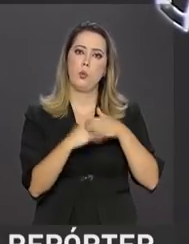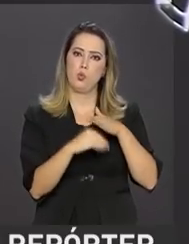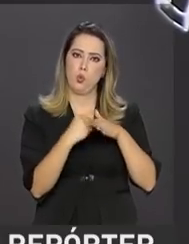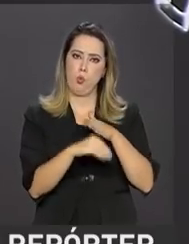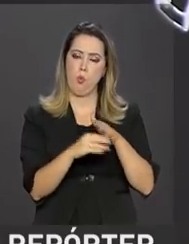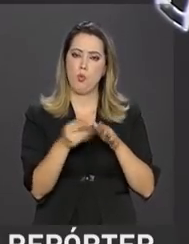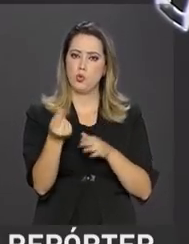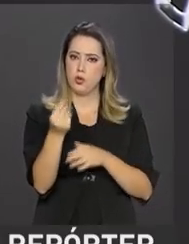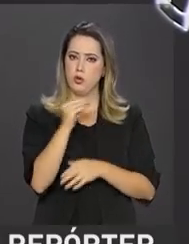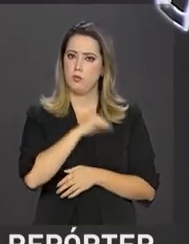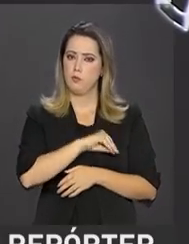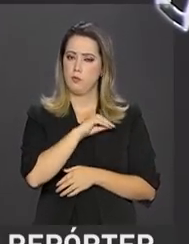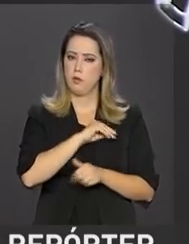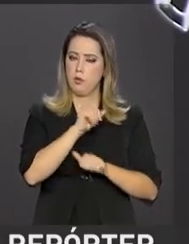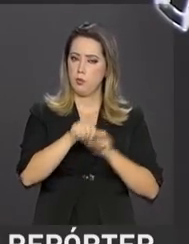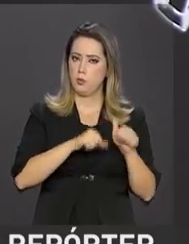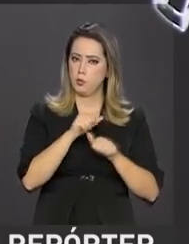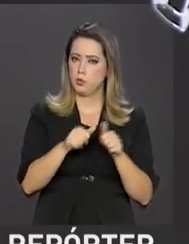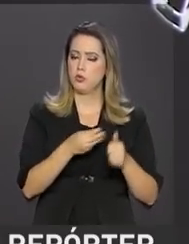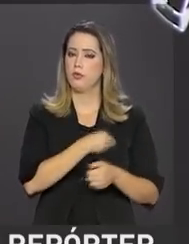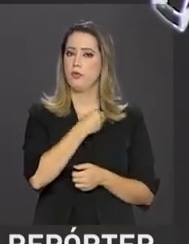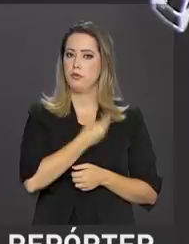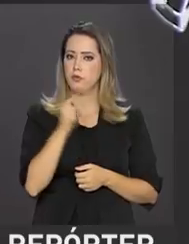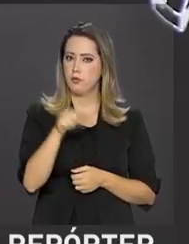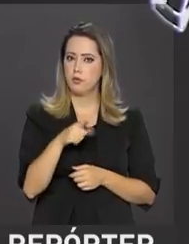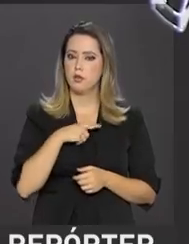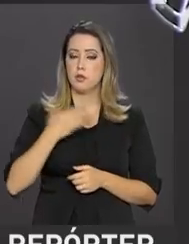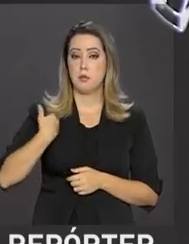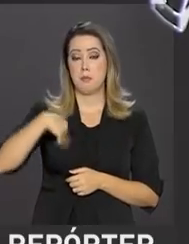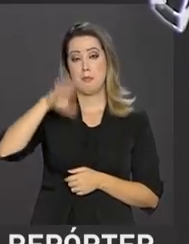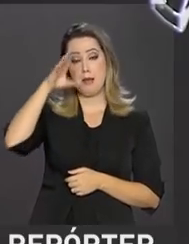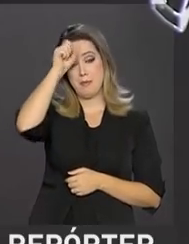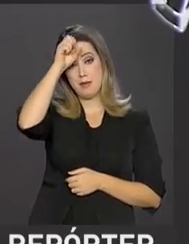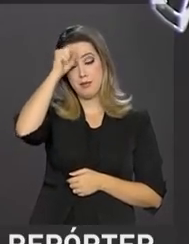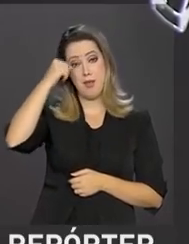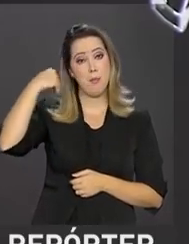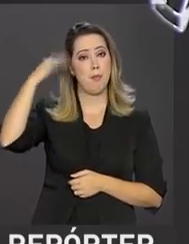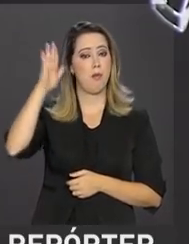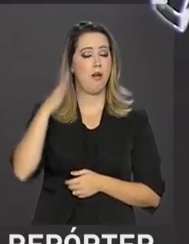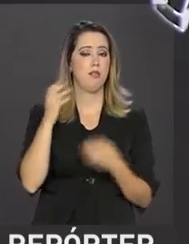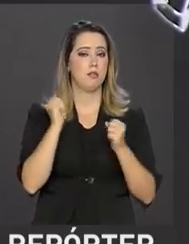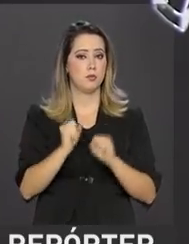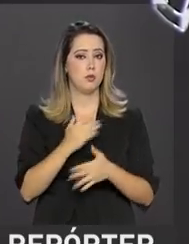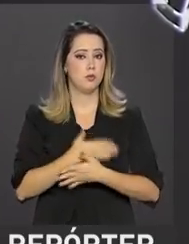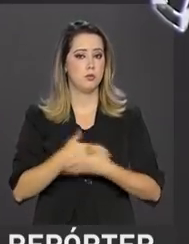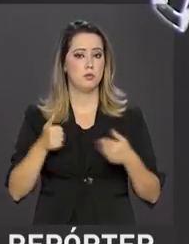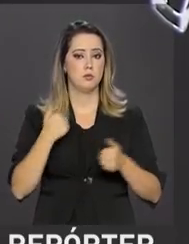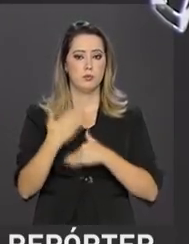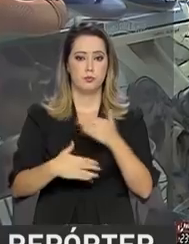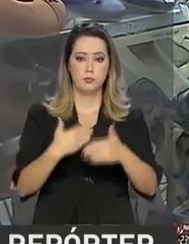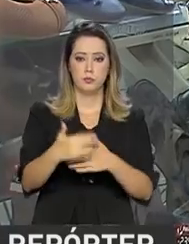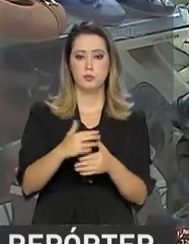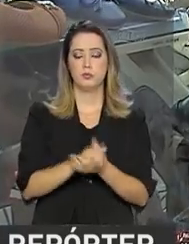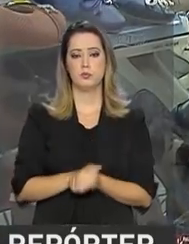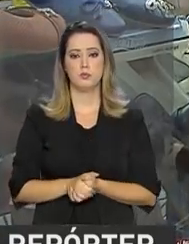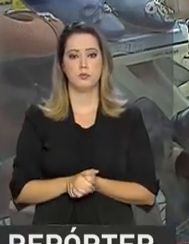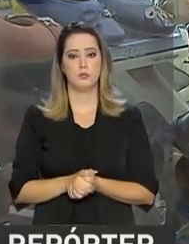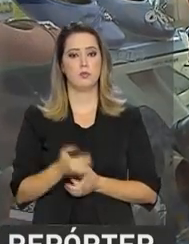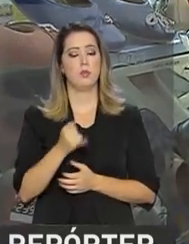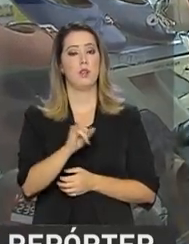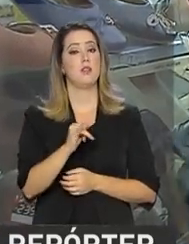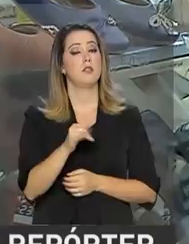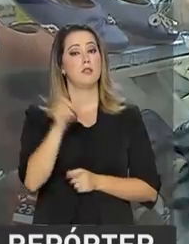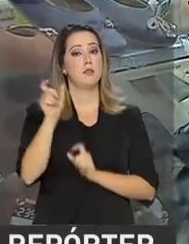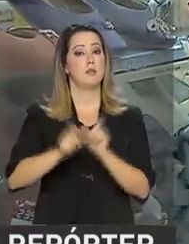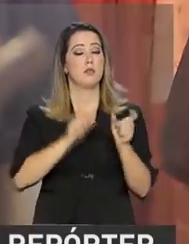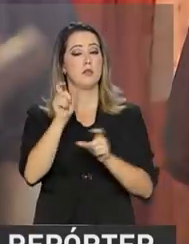forma que mude seus hábitos financeiros que você começa a ter mais educação financeiro já que essa situação melhore nos anos seguintes se para os clientes é